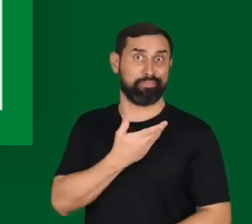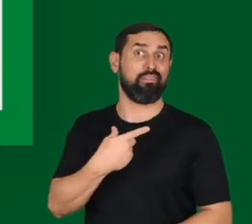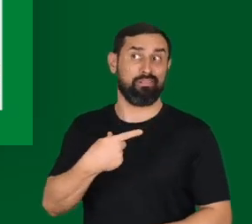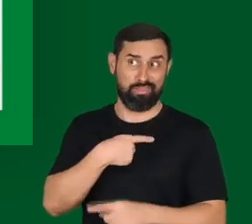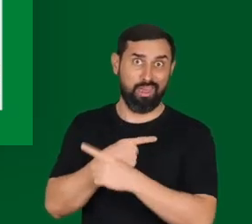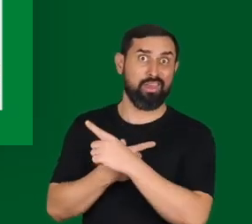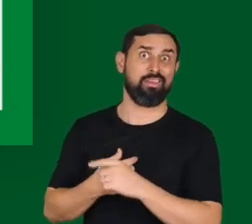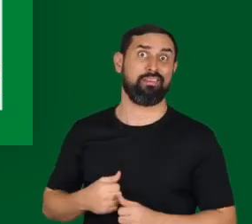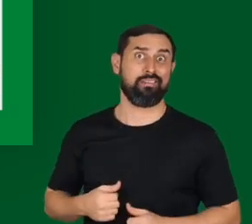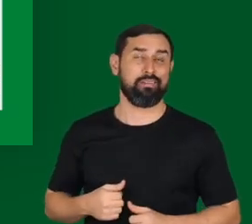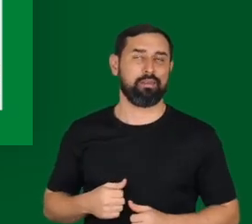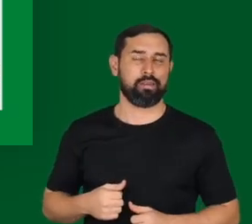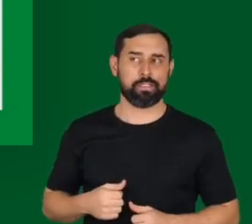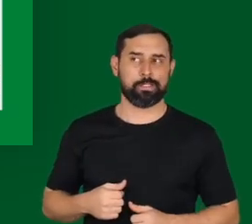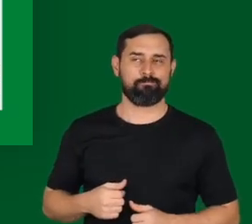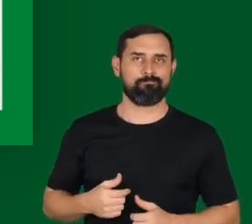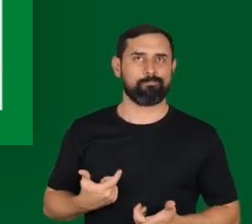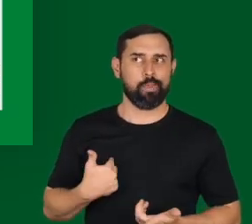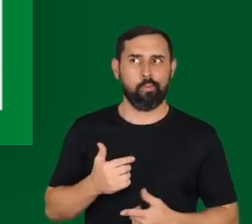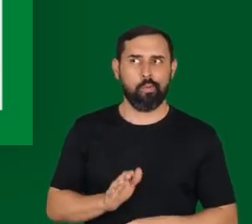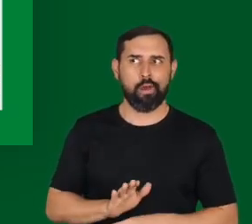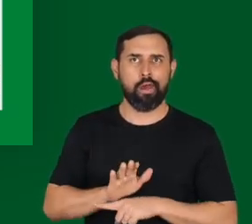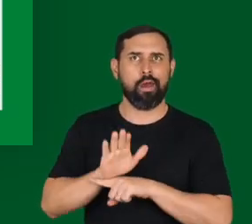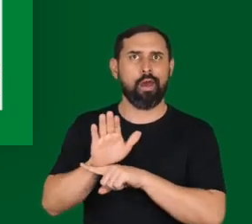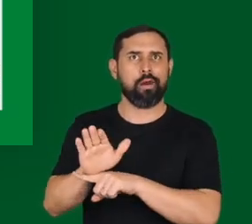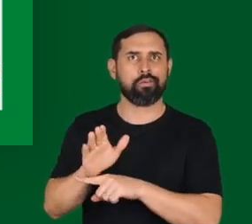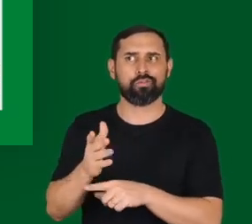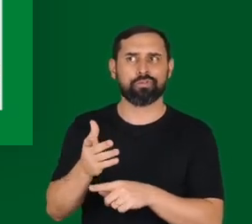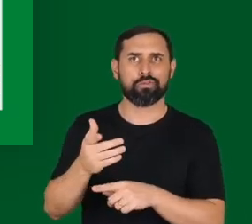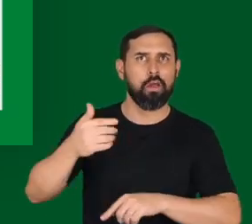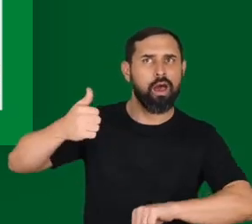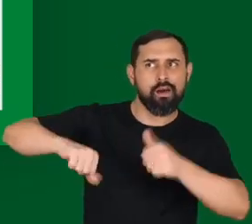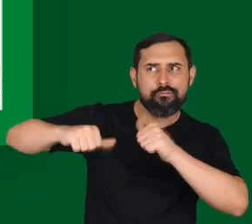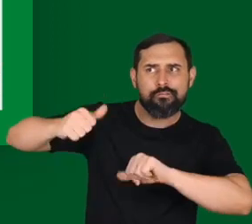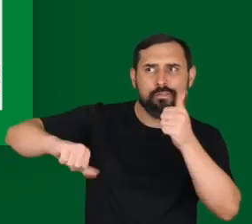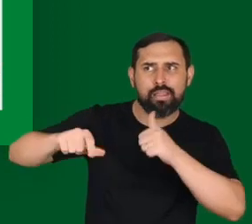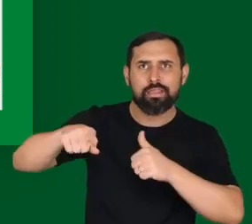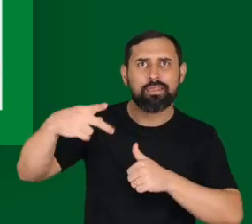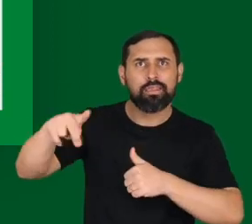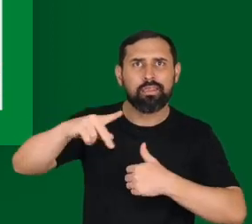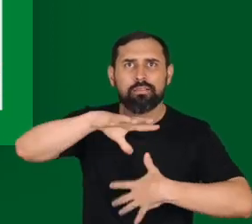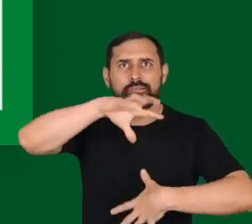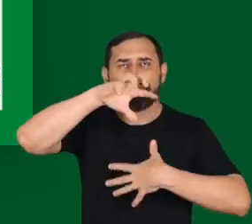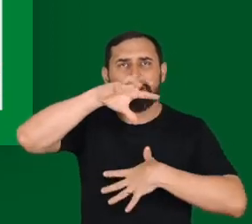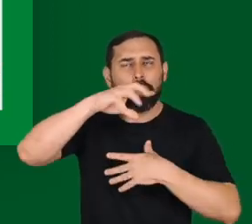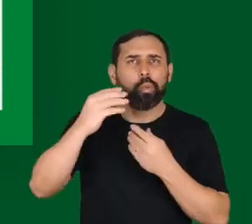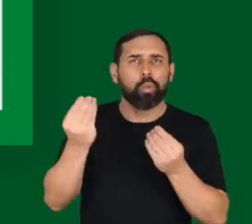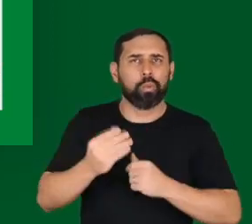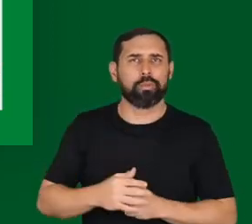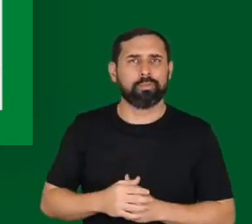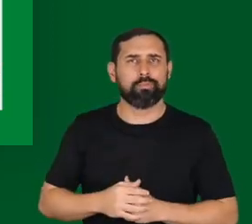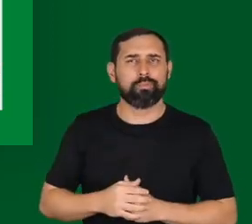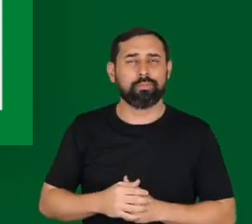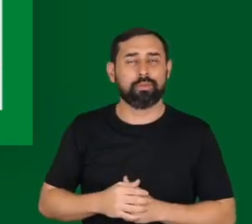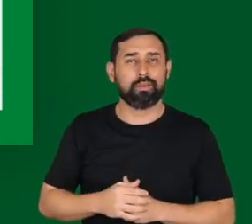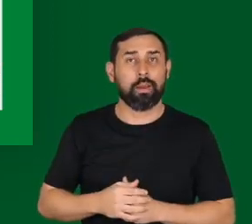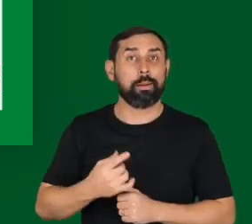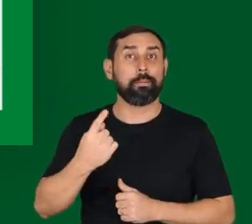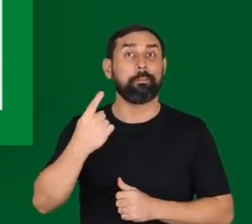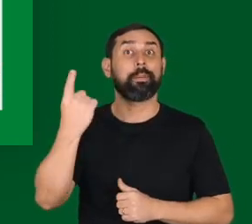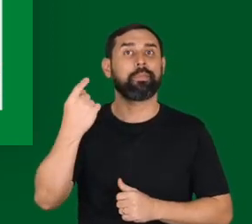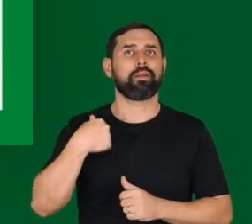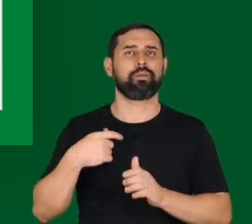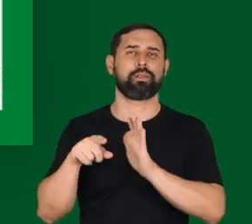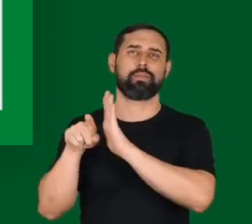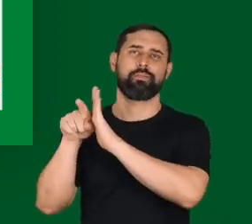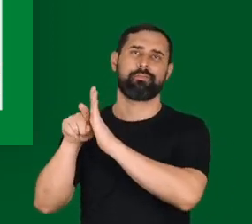sinais de estigmas de trauma ali, ó, como a gente pode observar nesse tórax infantil. Então, como que eu vou avaliar essa respiração e